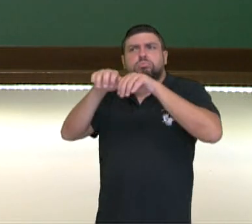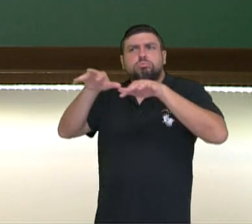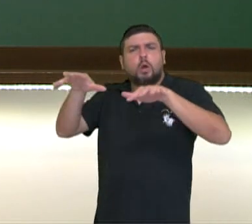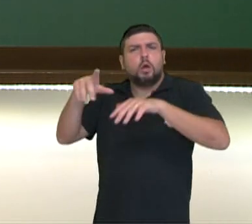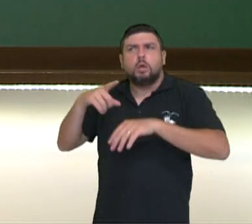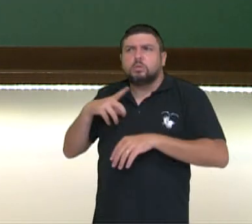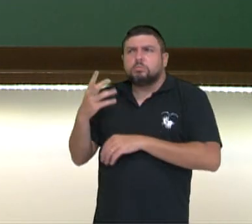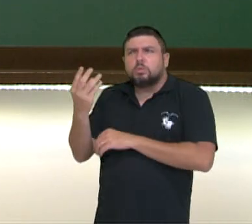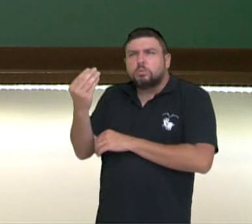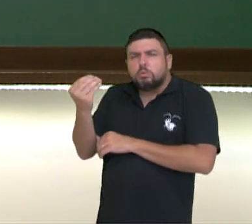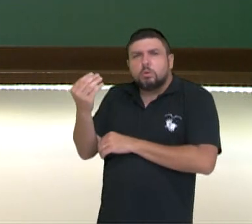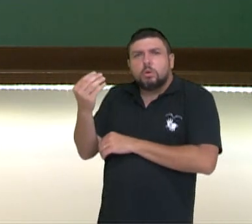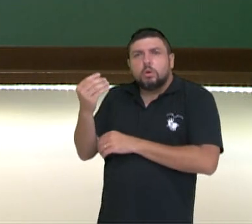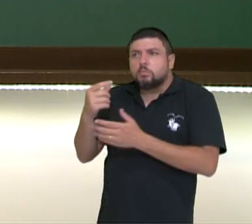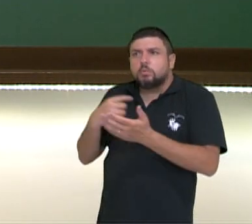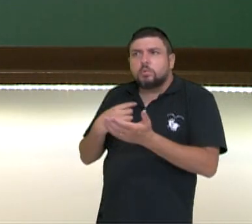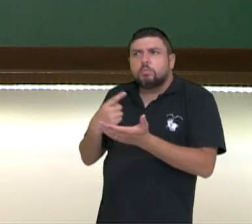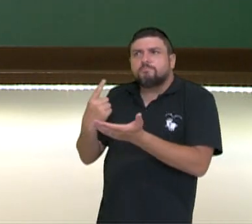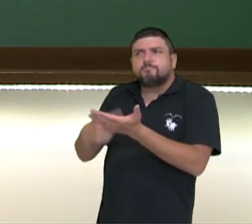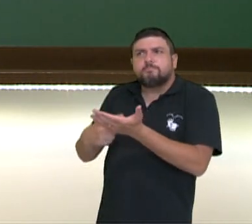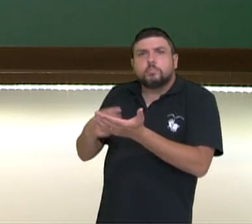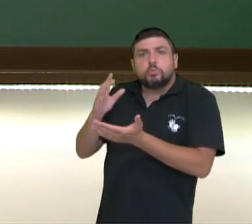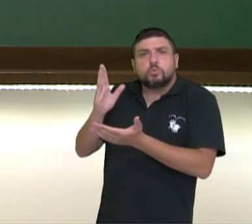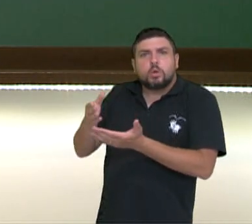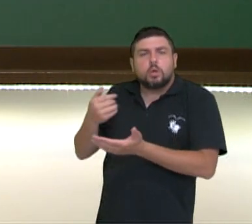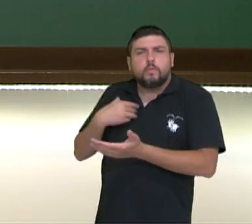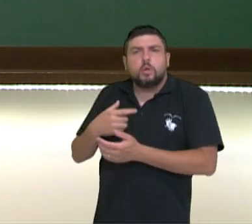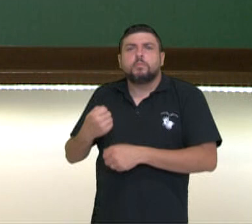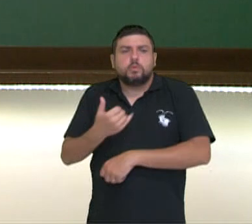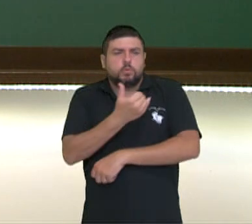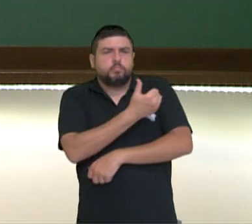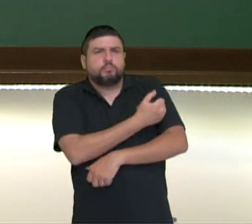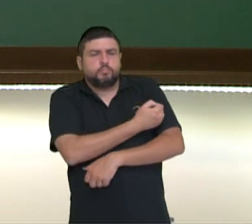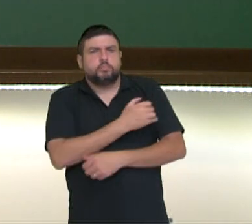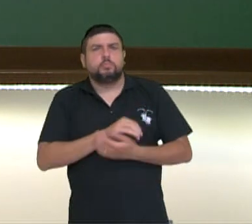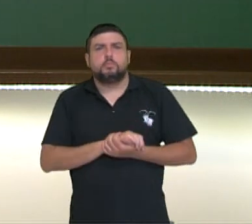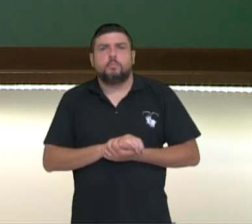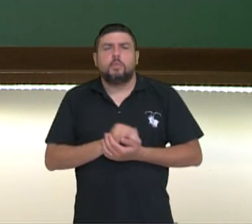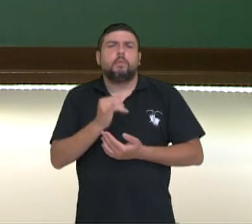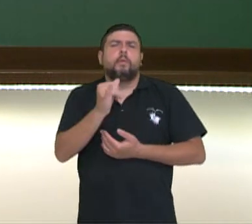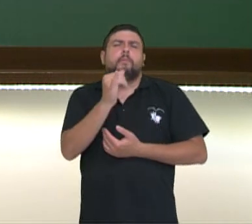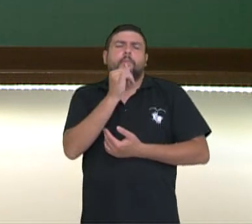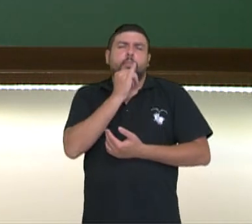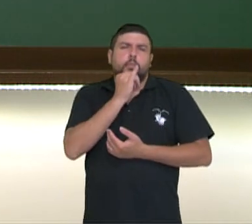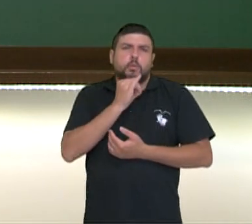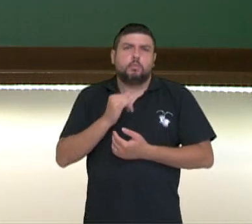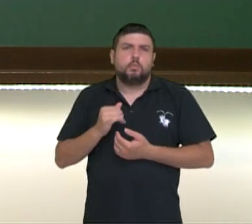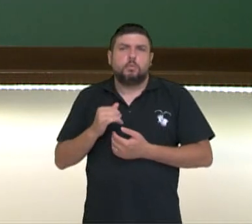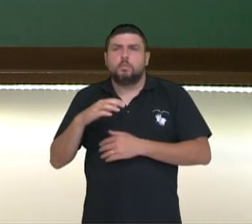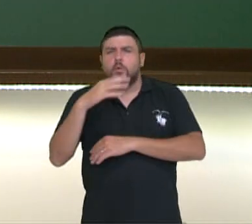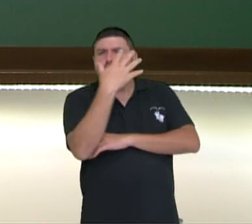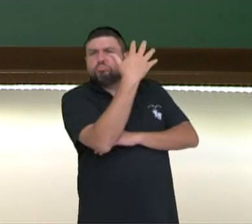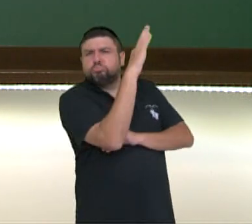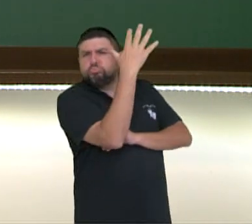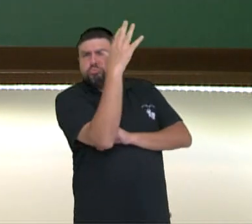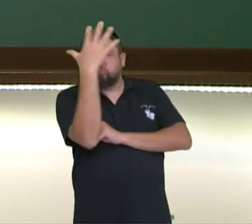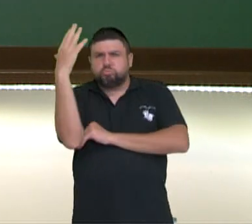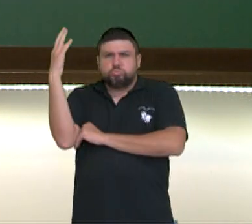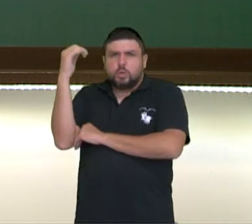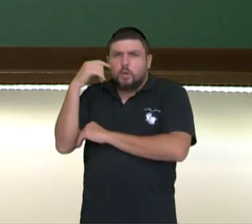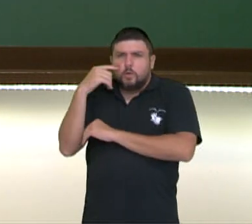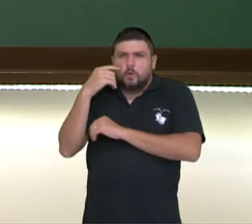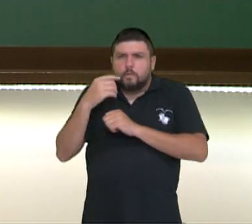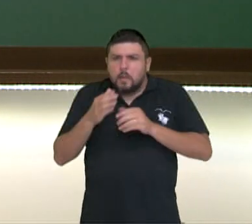mais casos da febre amarela. Por exemplo, se você for fazer uma trilha onde já existem casos de